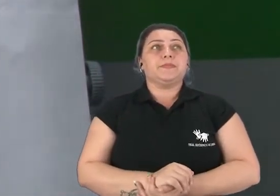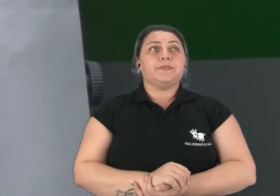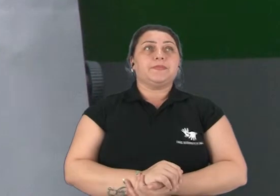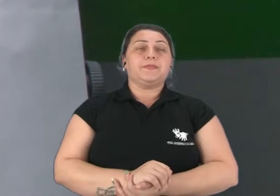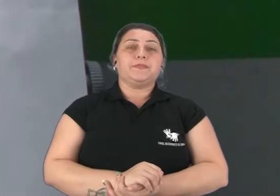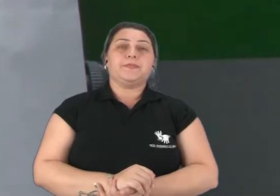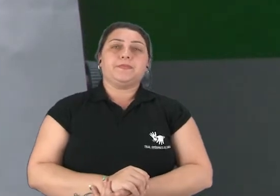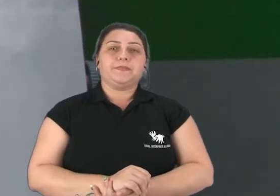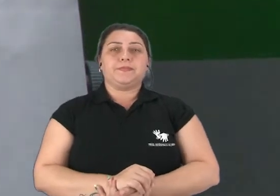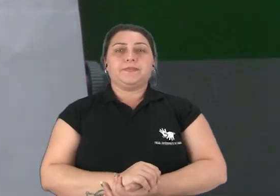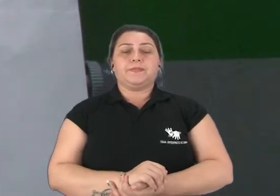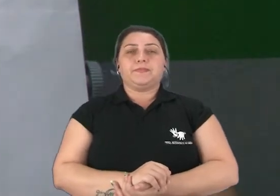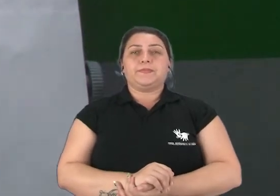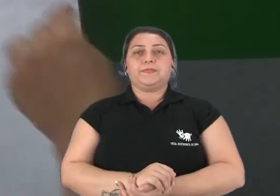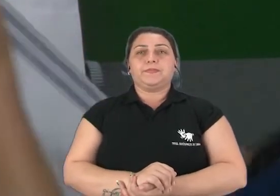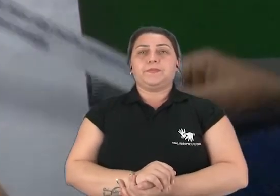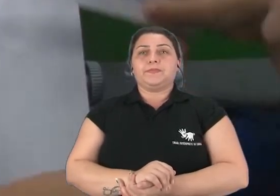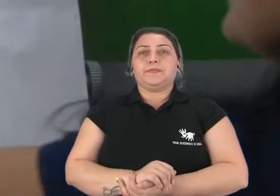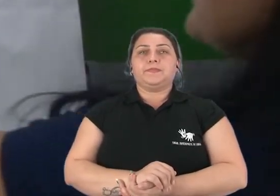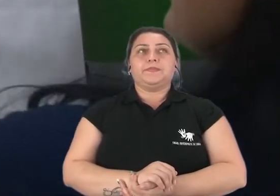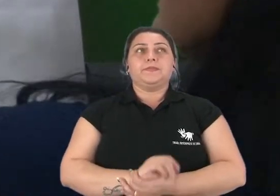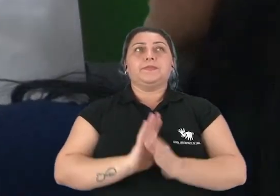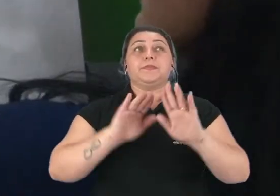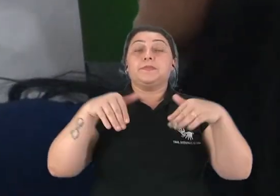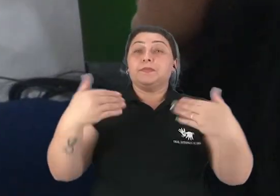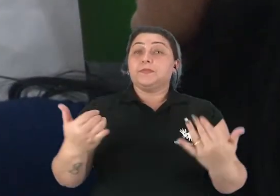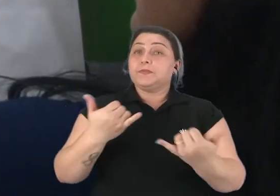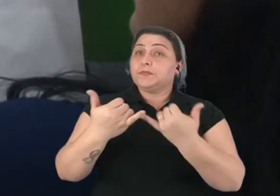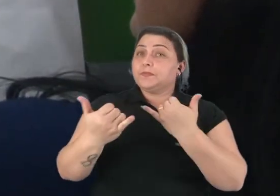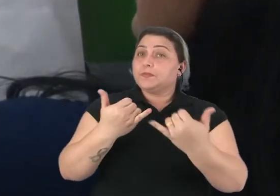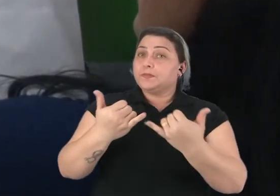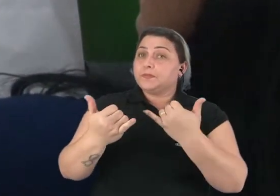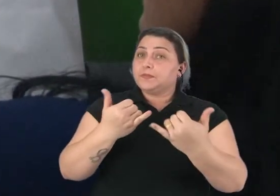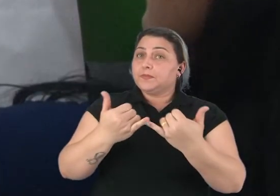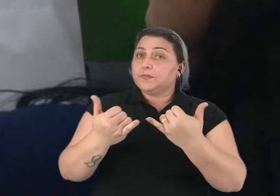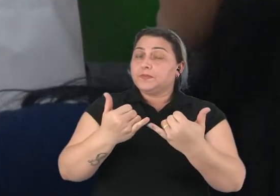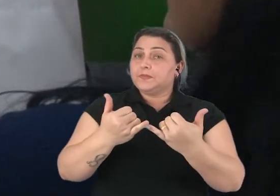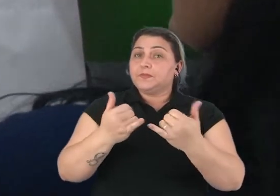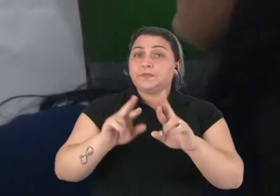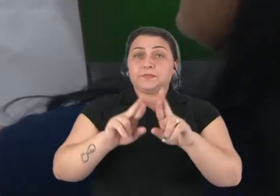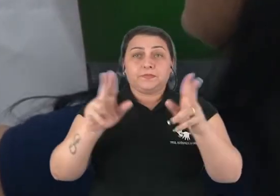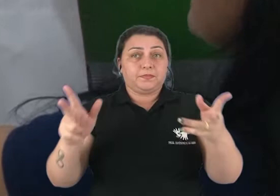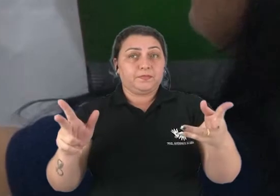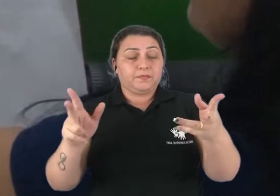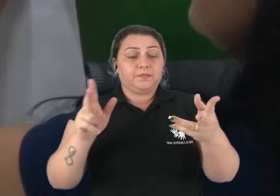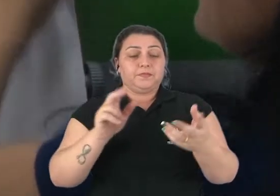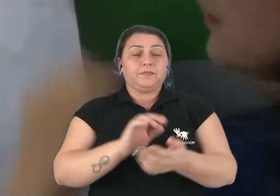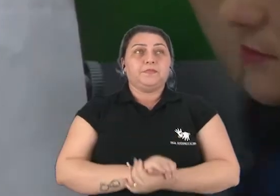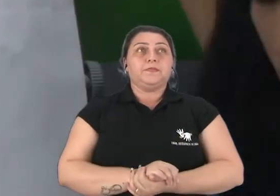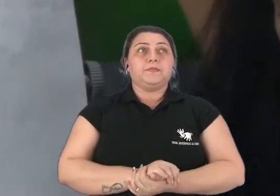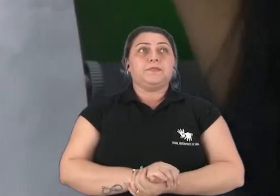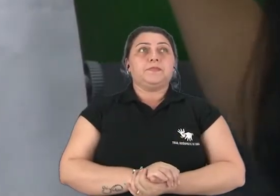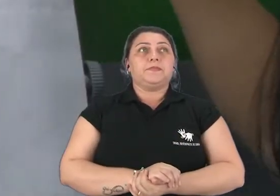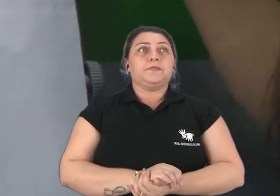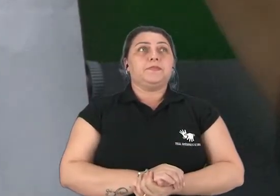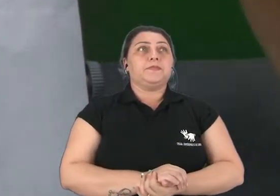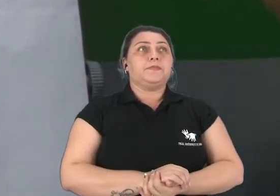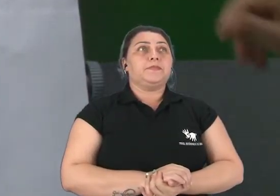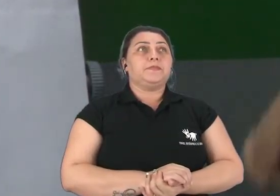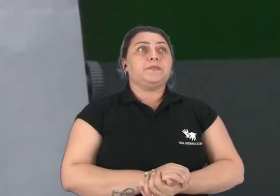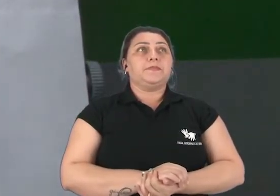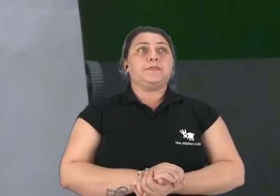conto? Vamos lá? Quais são as semelhanças e diferenças?